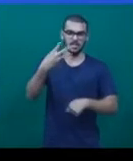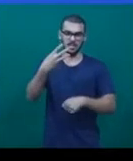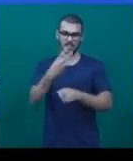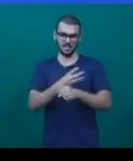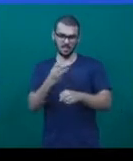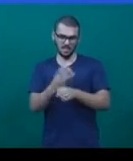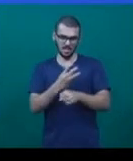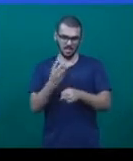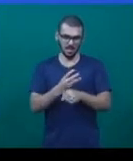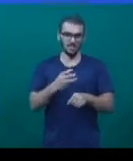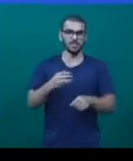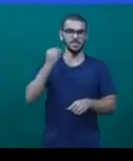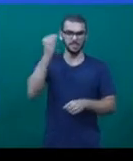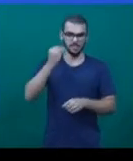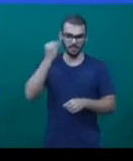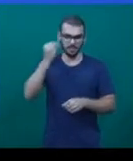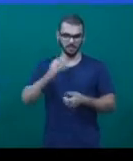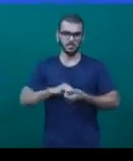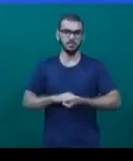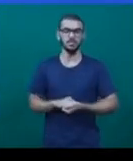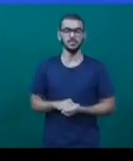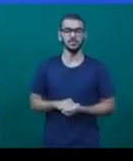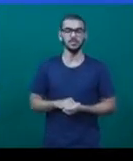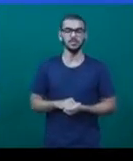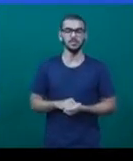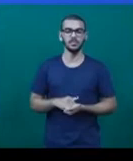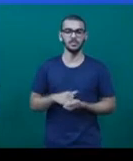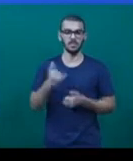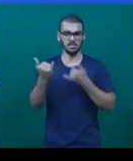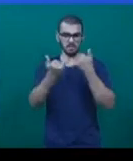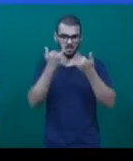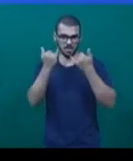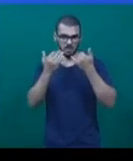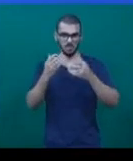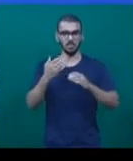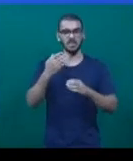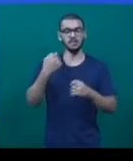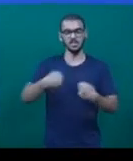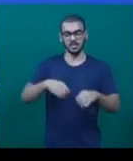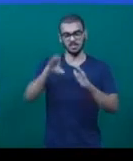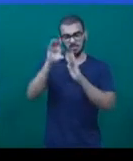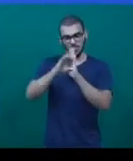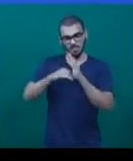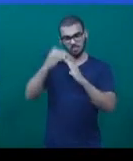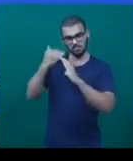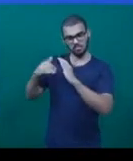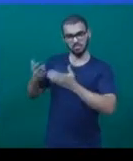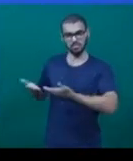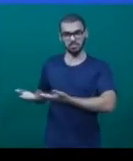experiência na área financeira de no mínimo 3 anos. Os interessados devem enviar o currículo para